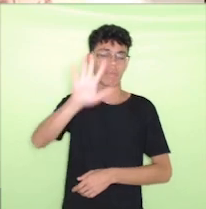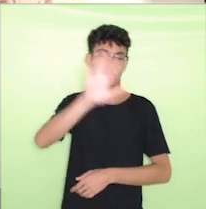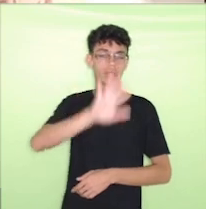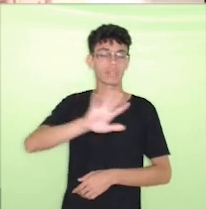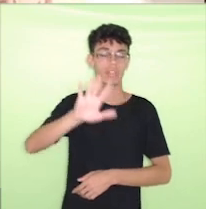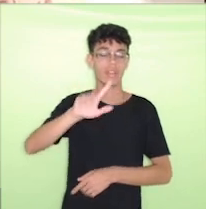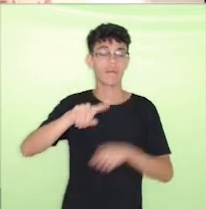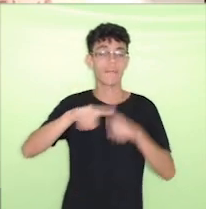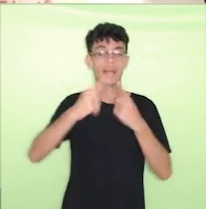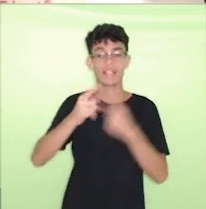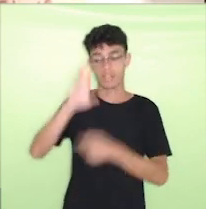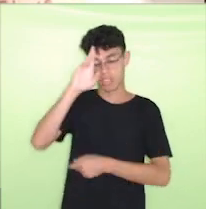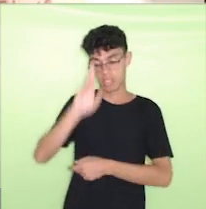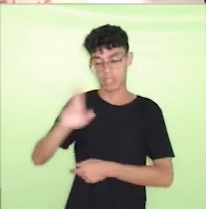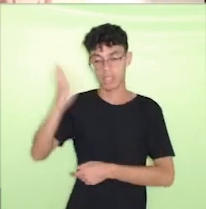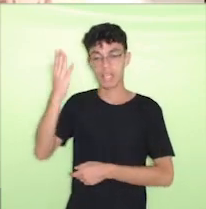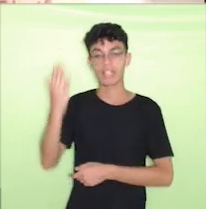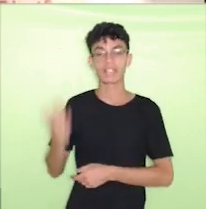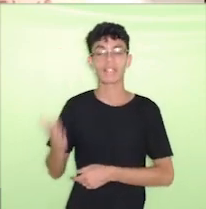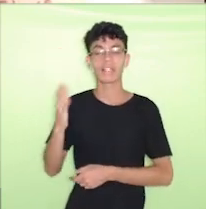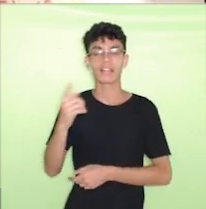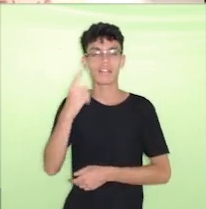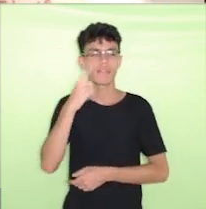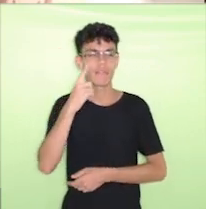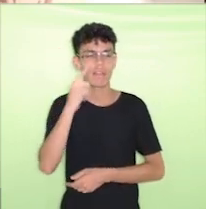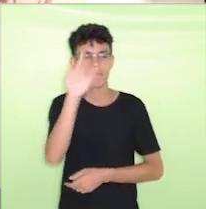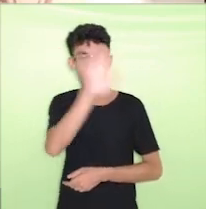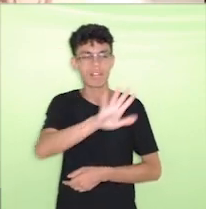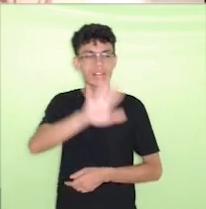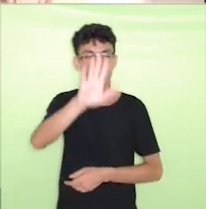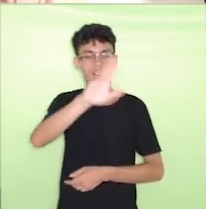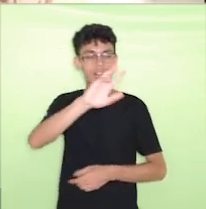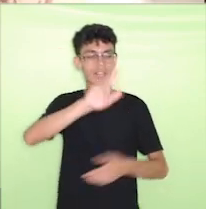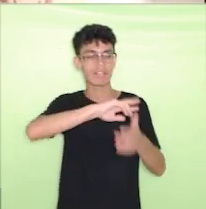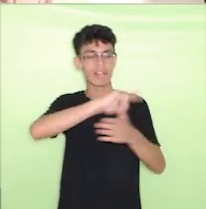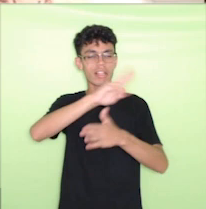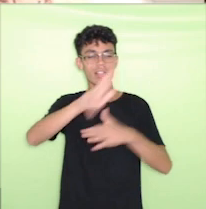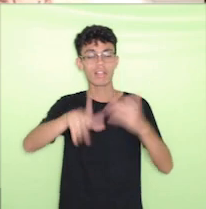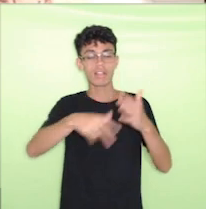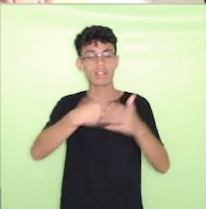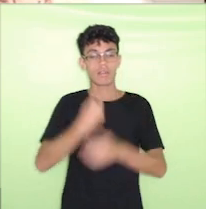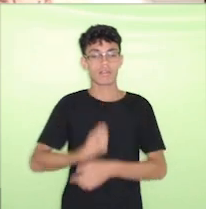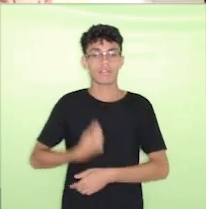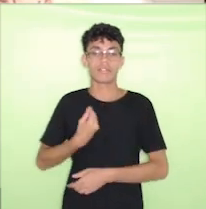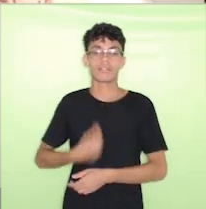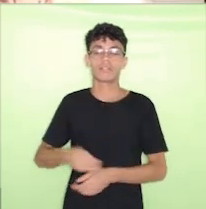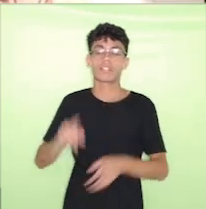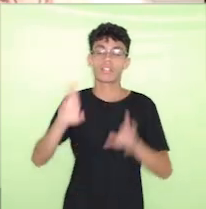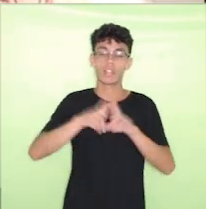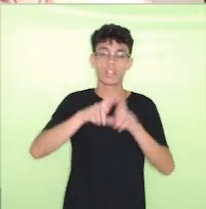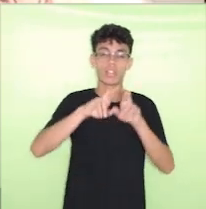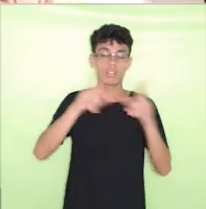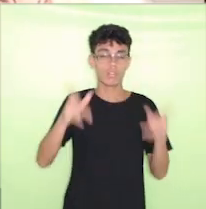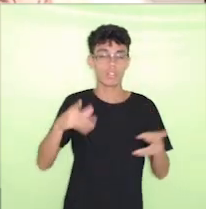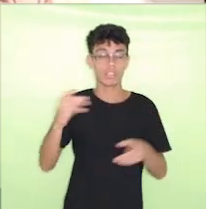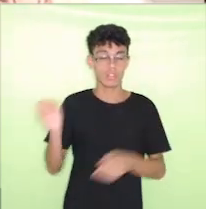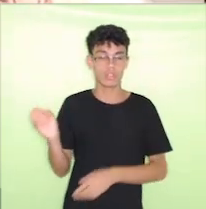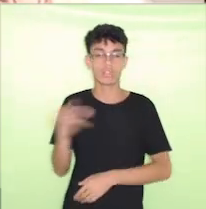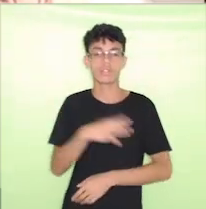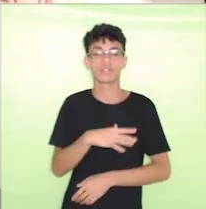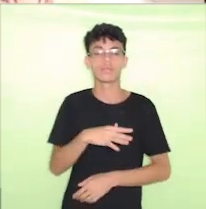o Monsenhor vai encarar tais símbolos de maneira diversa, dando-lhes uma nova realidade, realidade